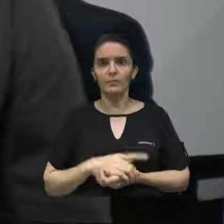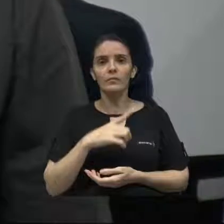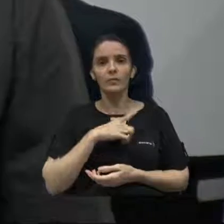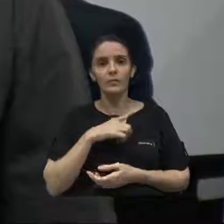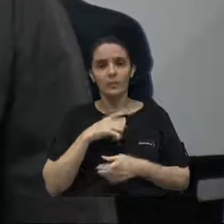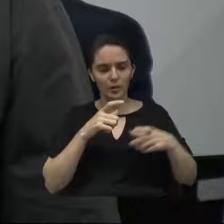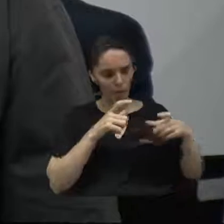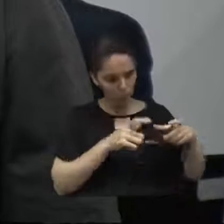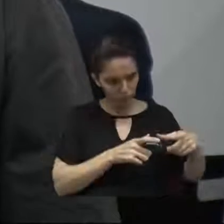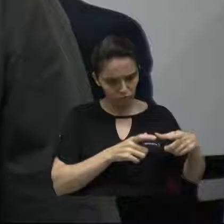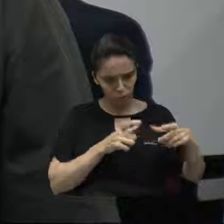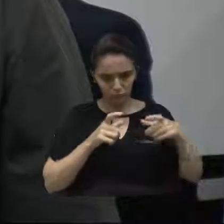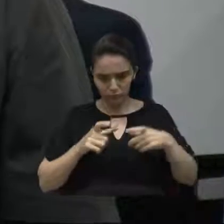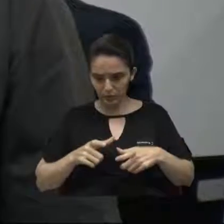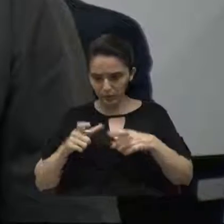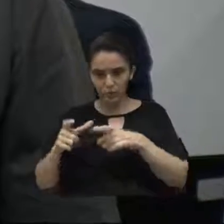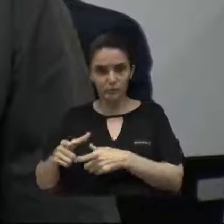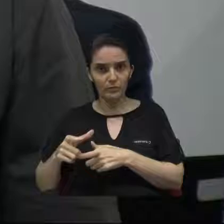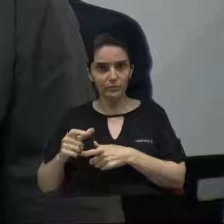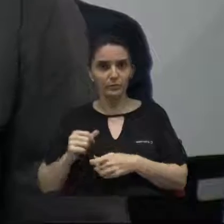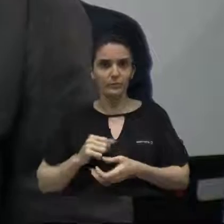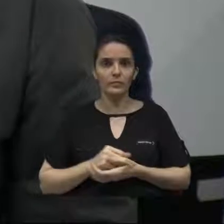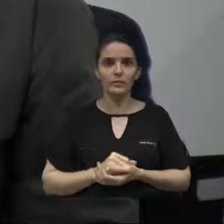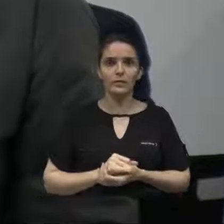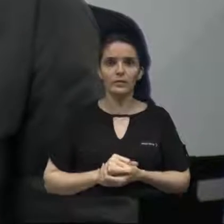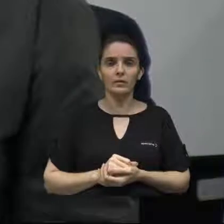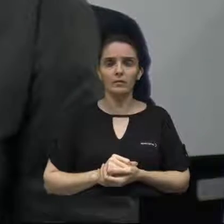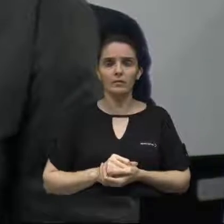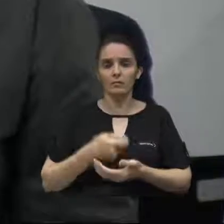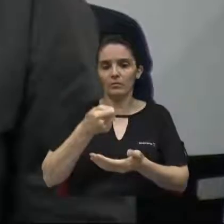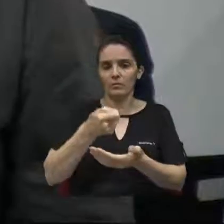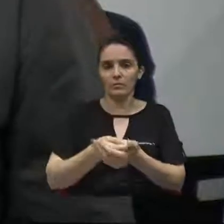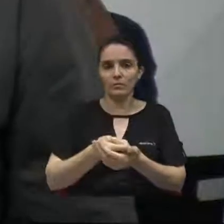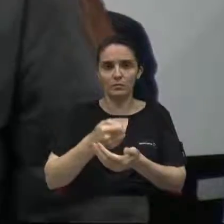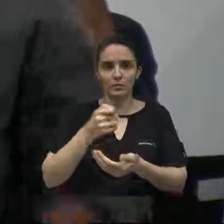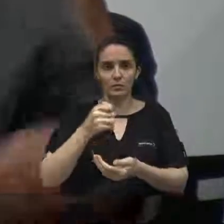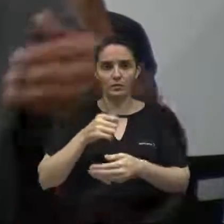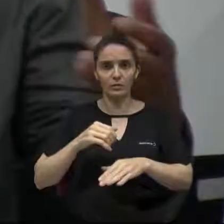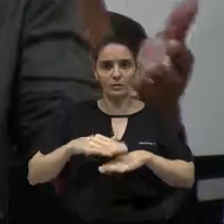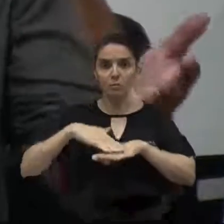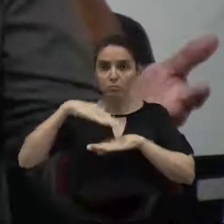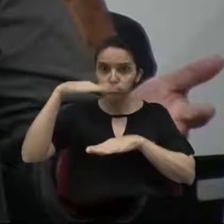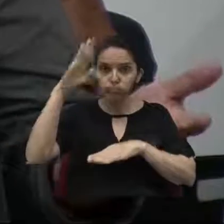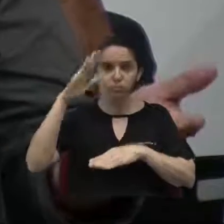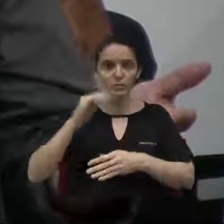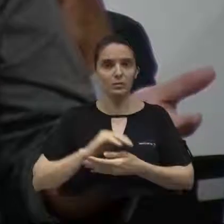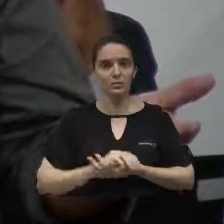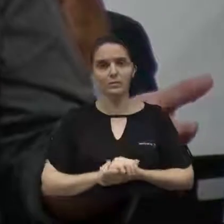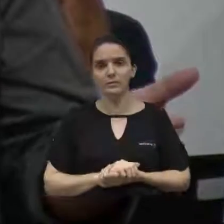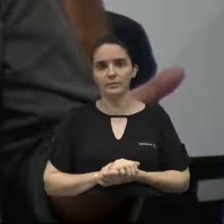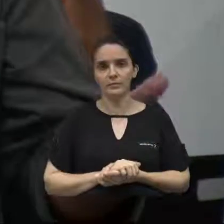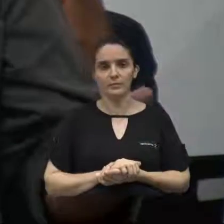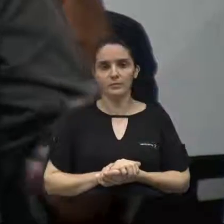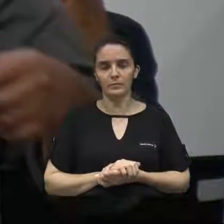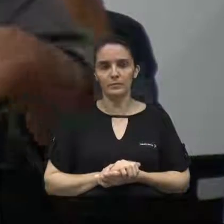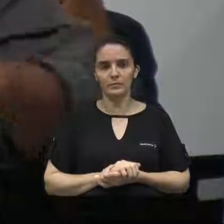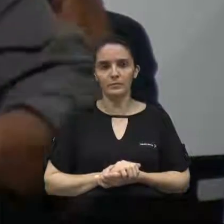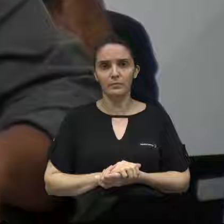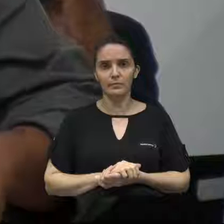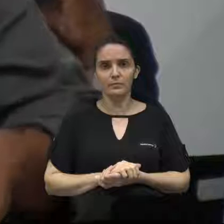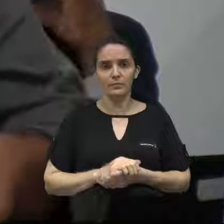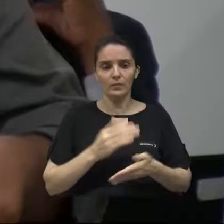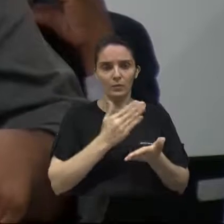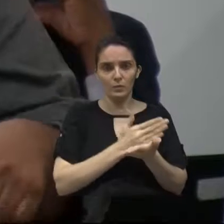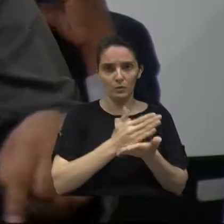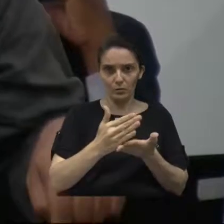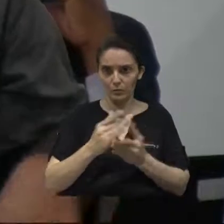aí que está defasado. Tem bairros aí que está sendo cobrado valor alto, que eu sei, de um vizinho para o outro. Então, quer dizer, começou